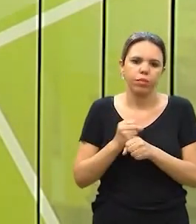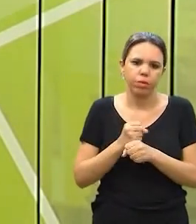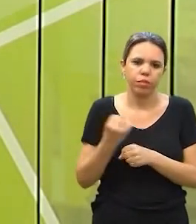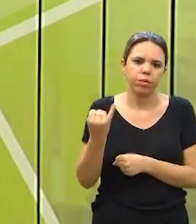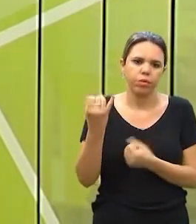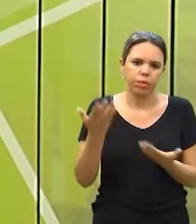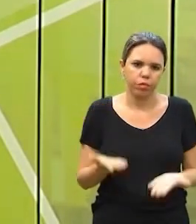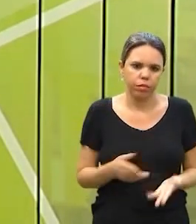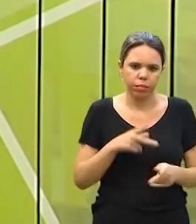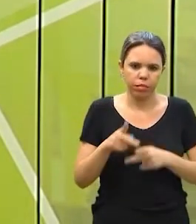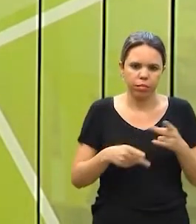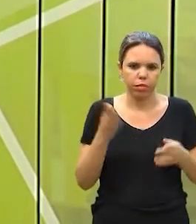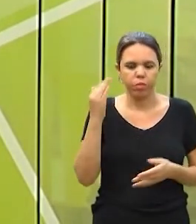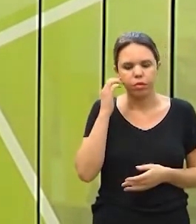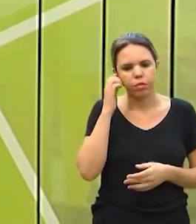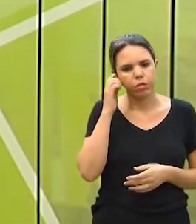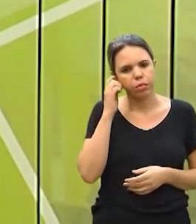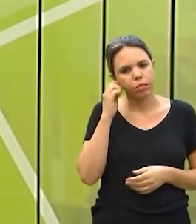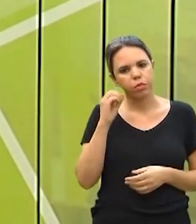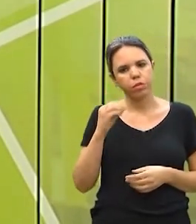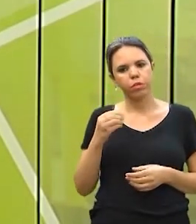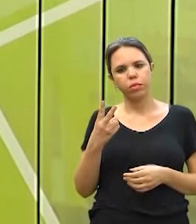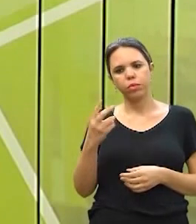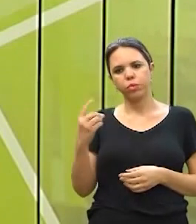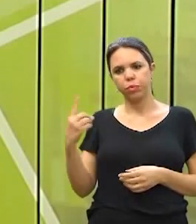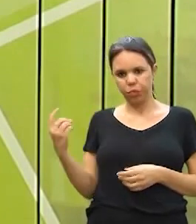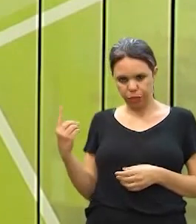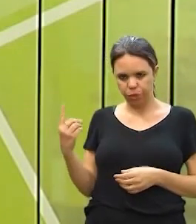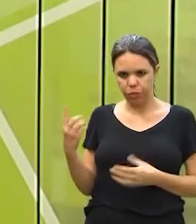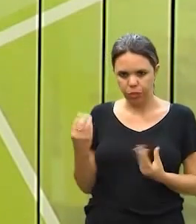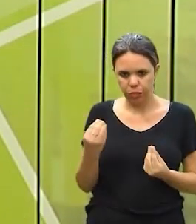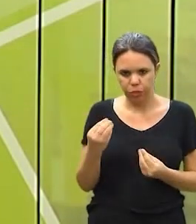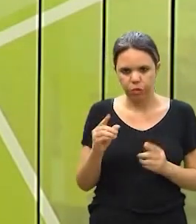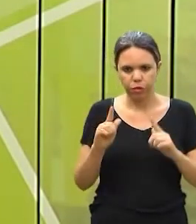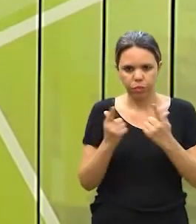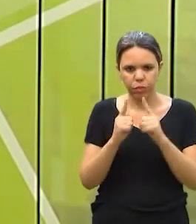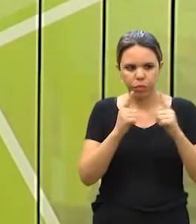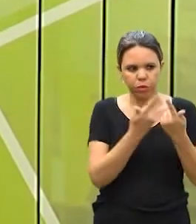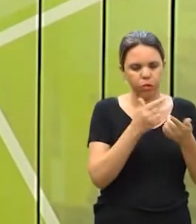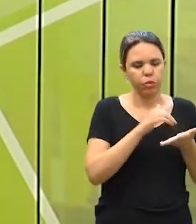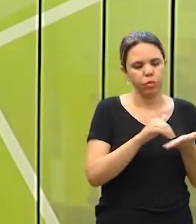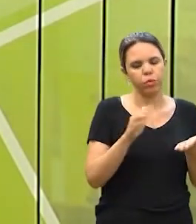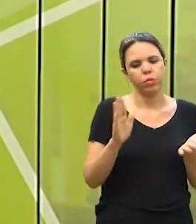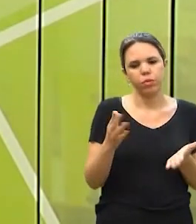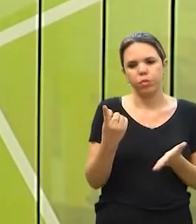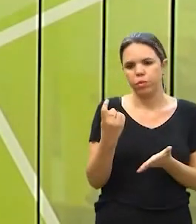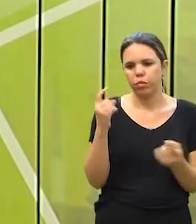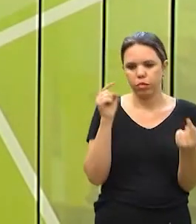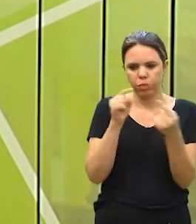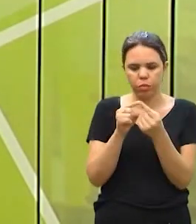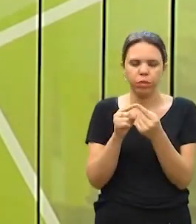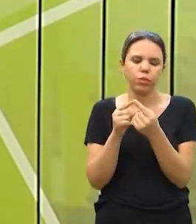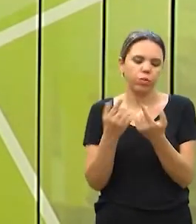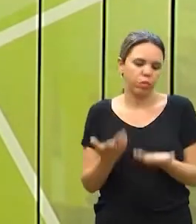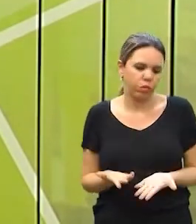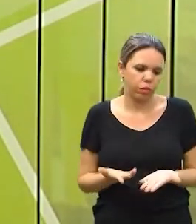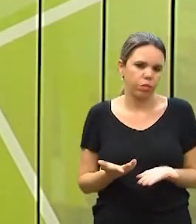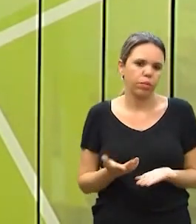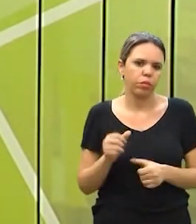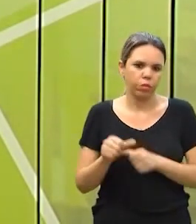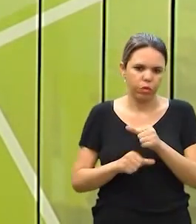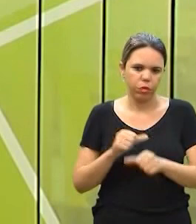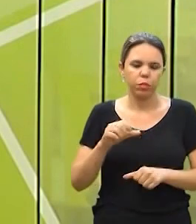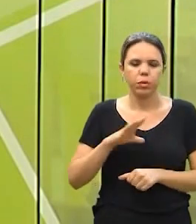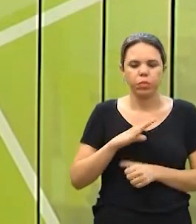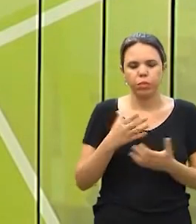isso é muito importante também as pessoas saberem, né? Ou seja, desde 2001, muitas gestões já passaram, mas com o único objetivo, né, Ângela? De